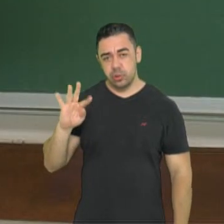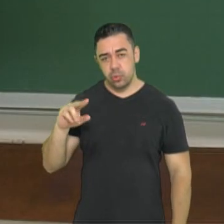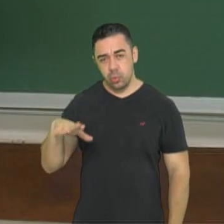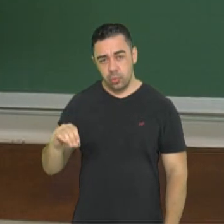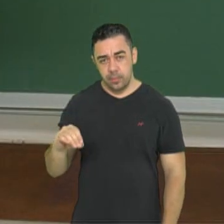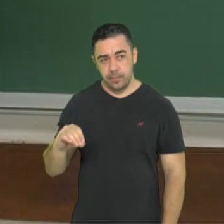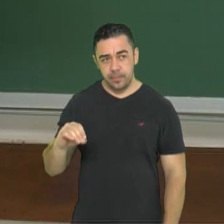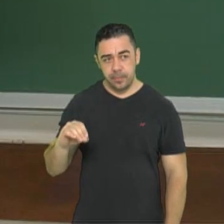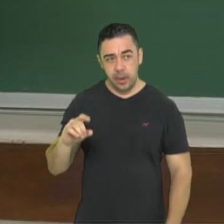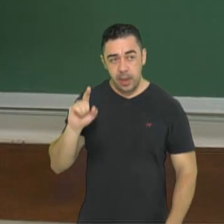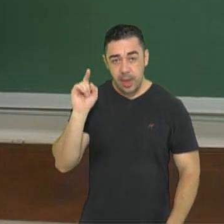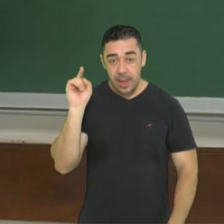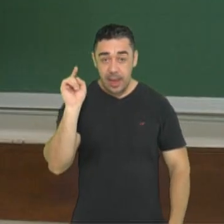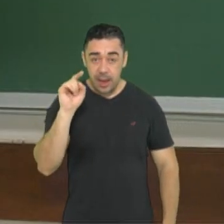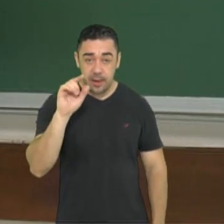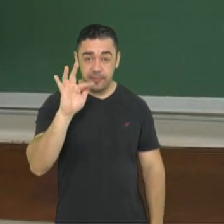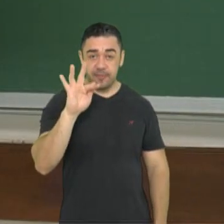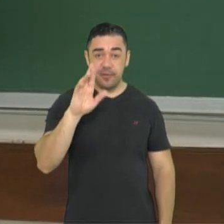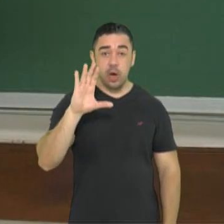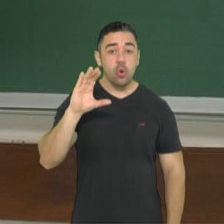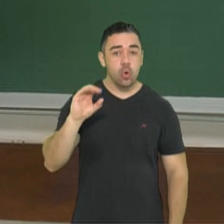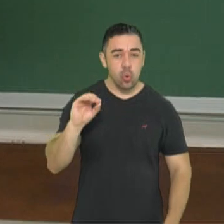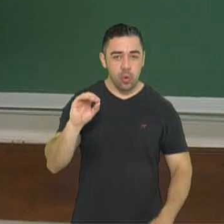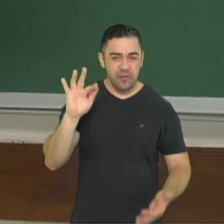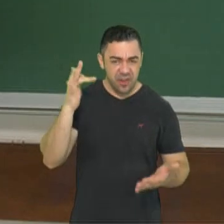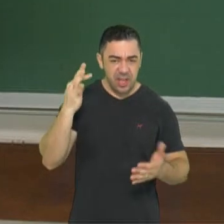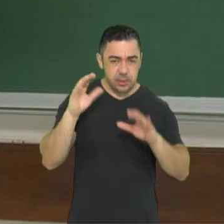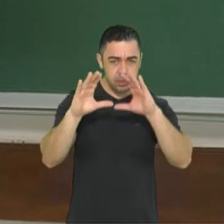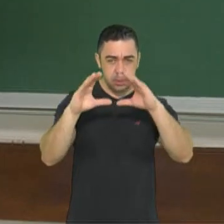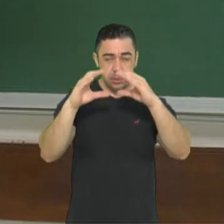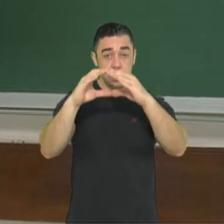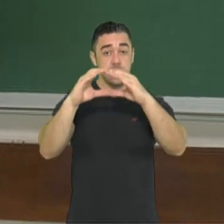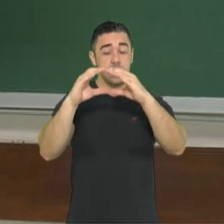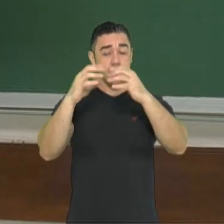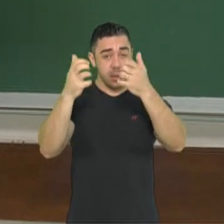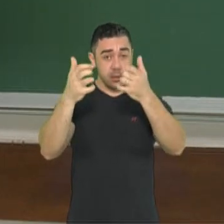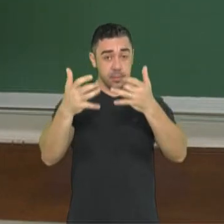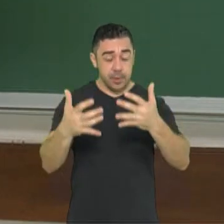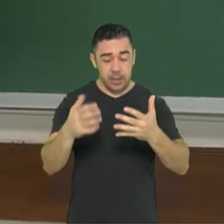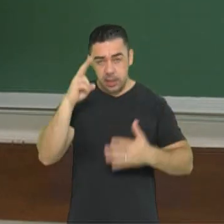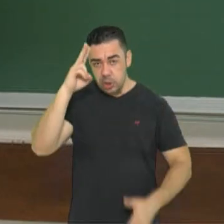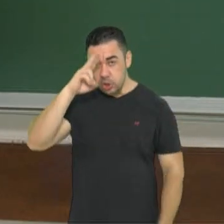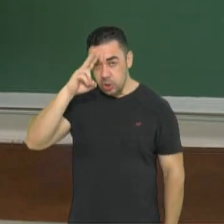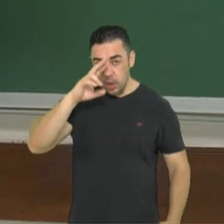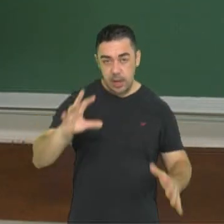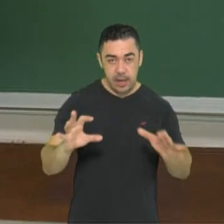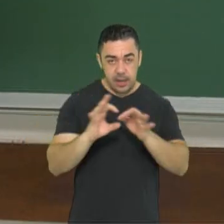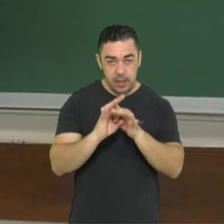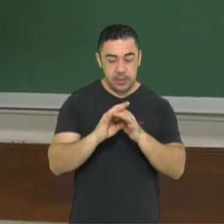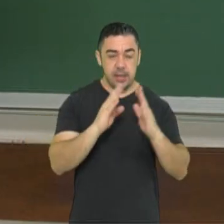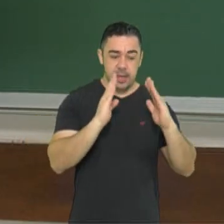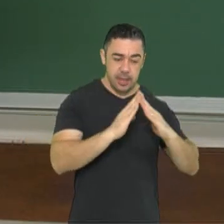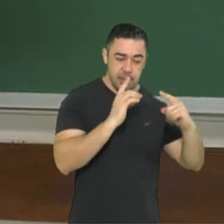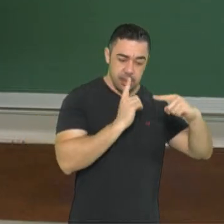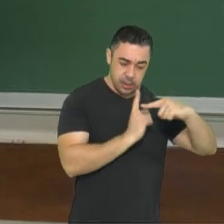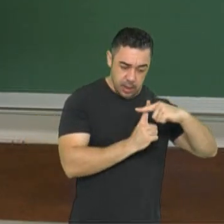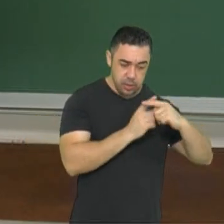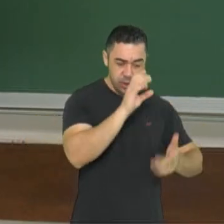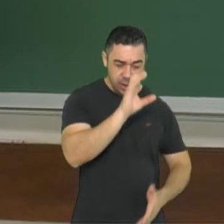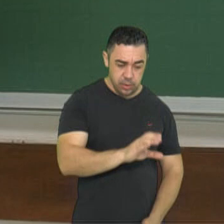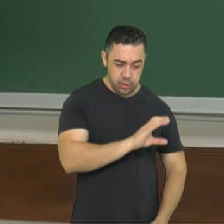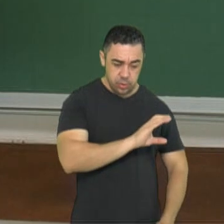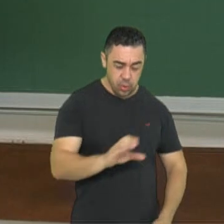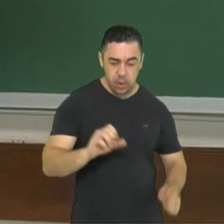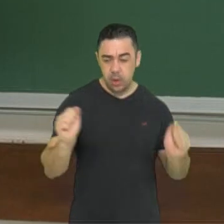está o Reino Franco. É aqui que nós temos essa estabilidade explicada pela história com essa aliança entre igreja, entre cristianismo, cristandade